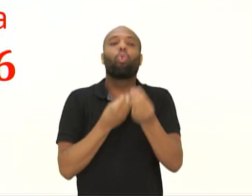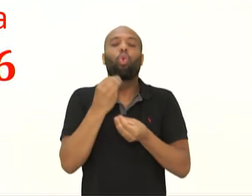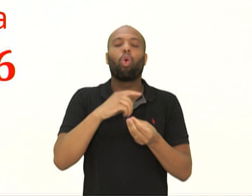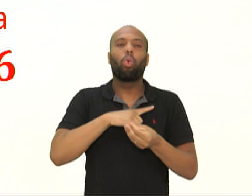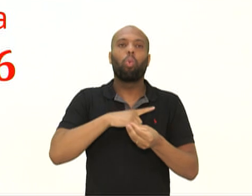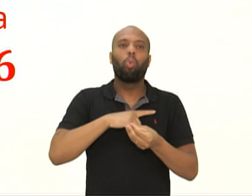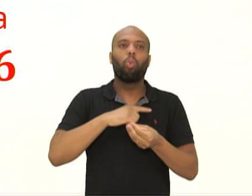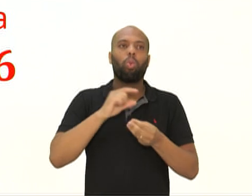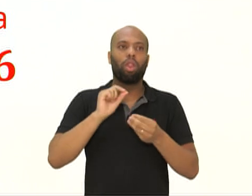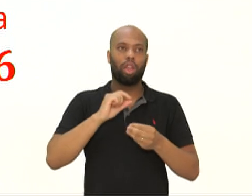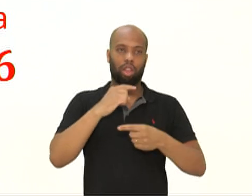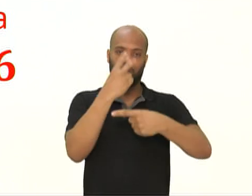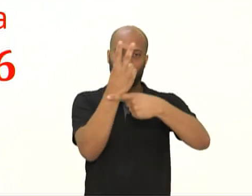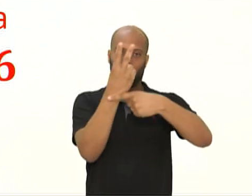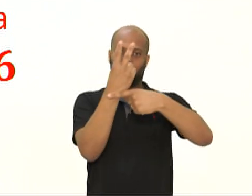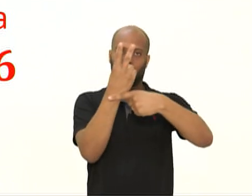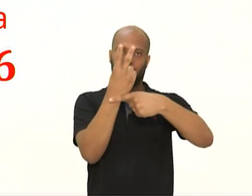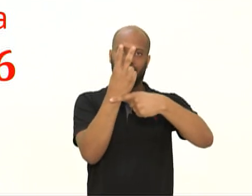gente reescreve,